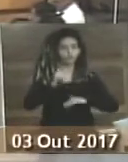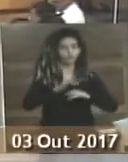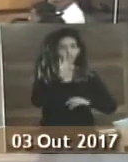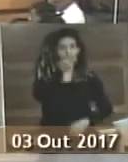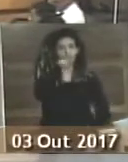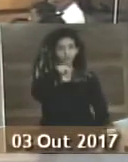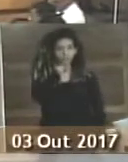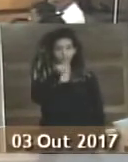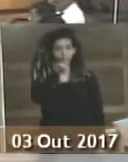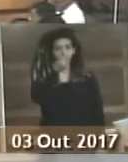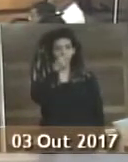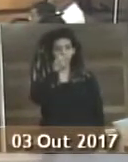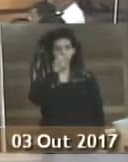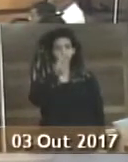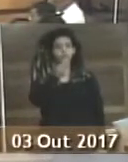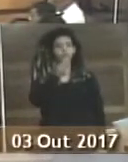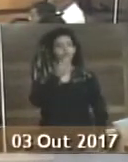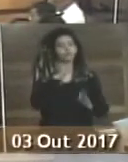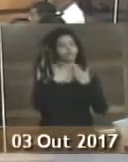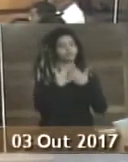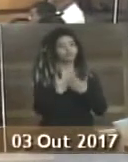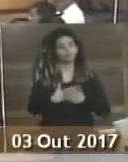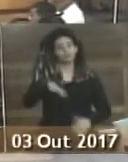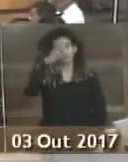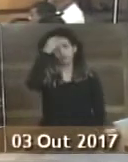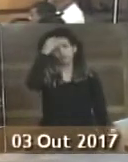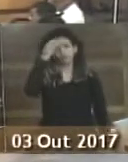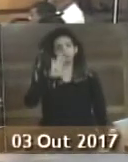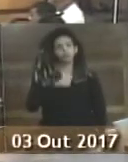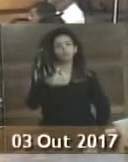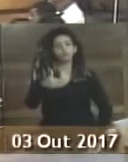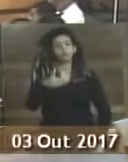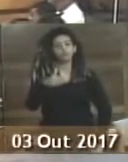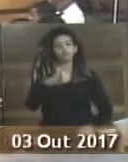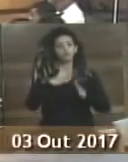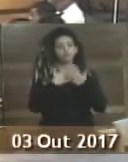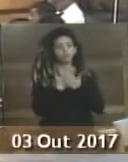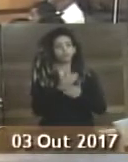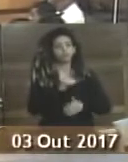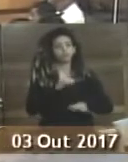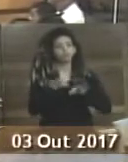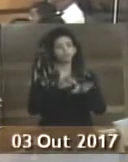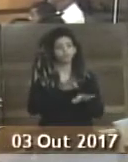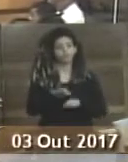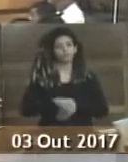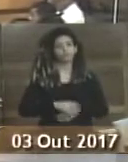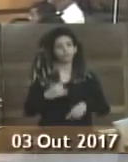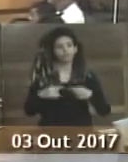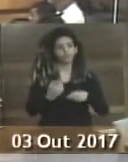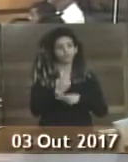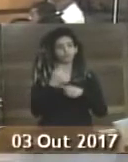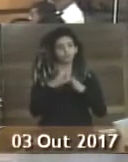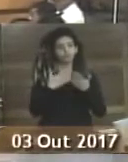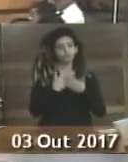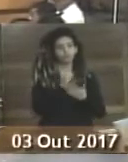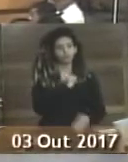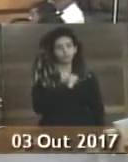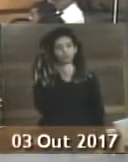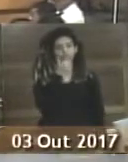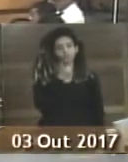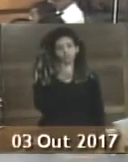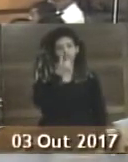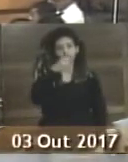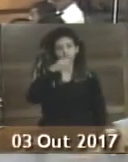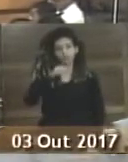Fundeb, nas escolas municipais e quais escolas municipais são atendidas por esses projetos/programas. Em discussão única, requerimento